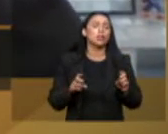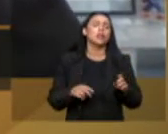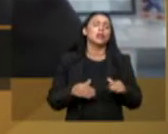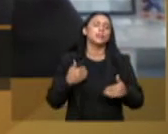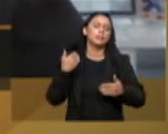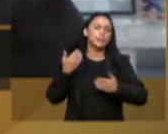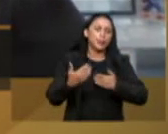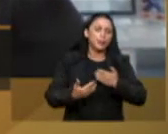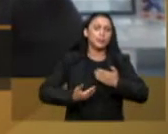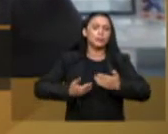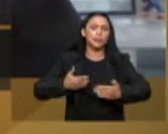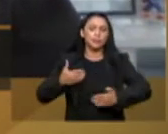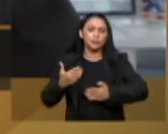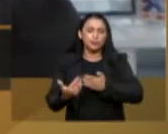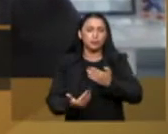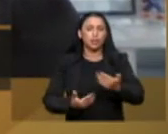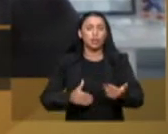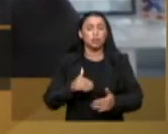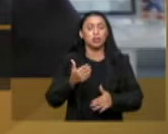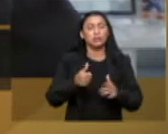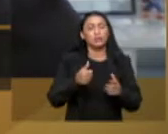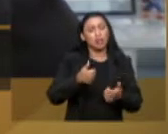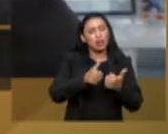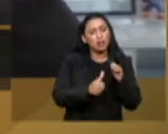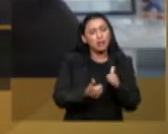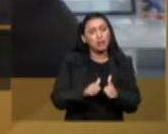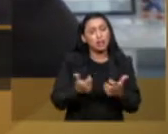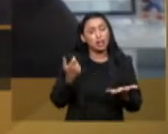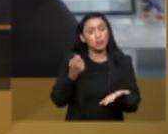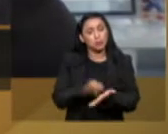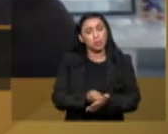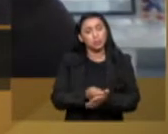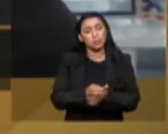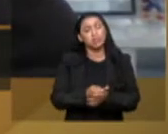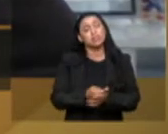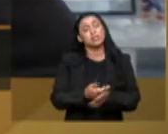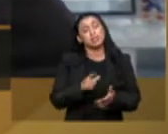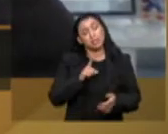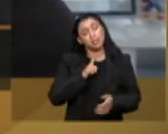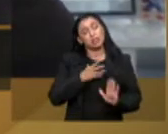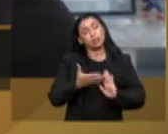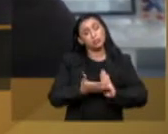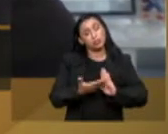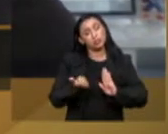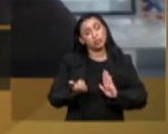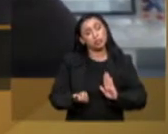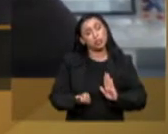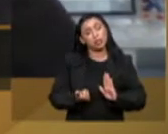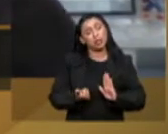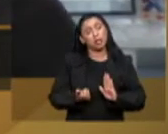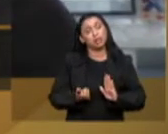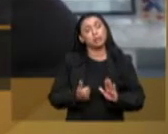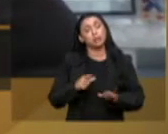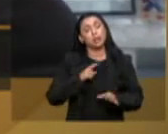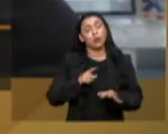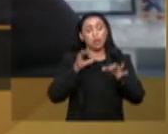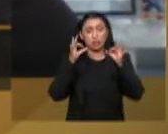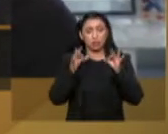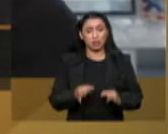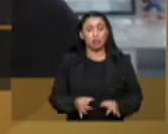e a cada regime especial de apuração e pagamento, está sendo mitigado, está sendo contornada a